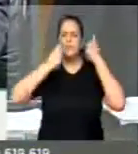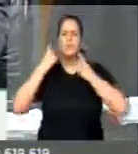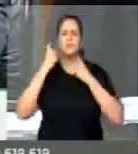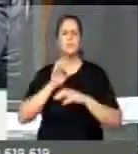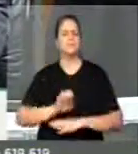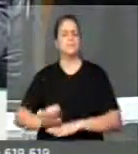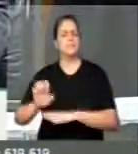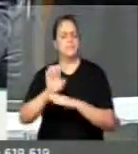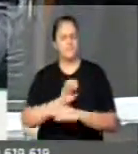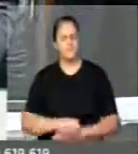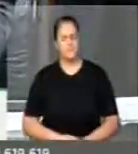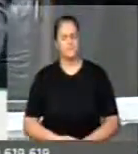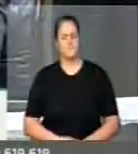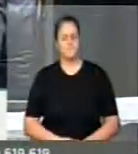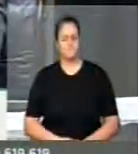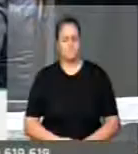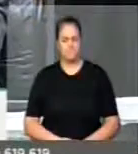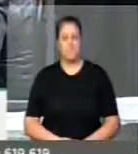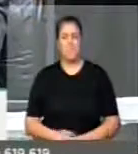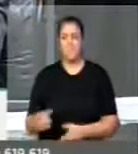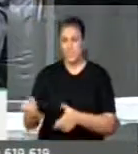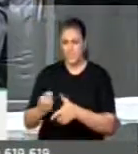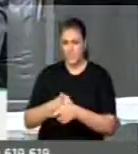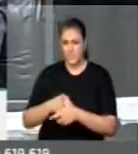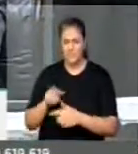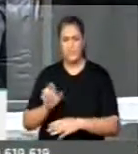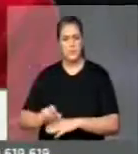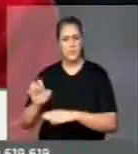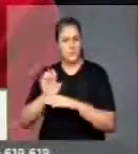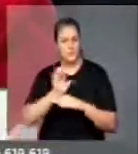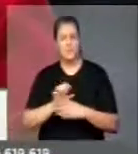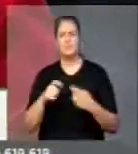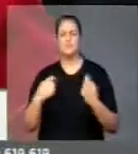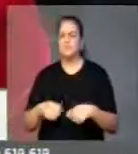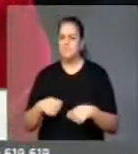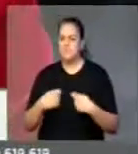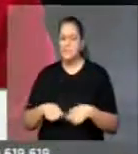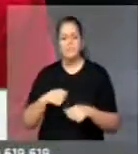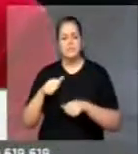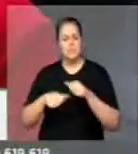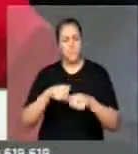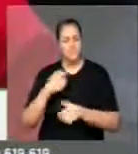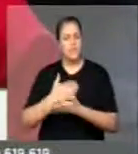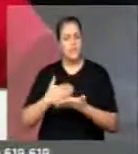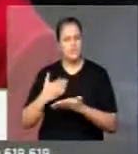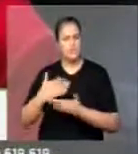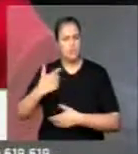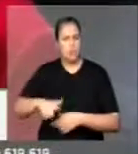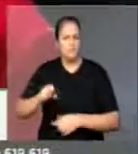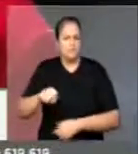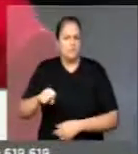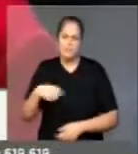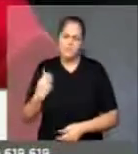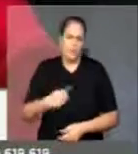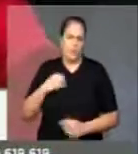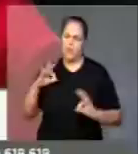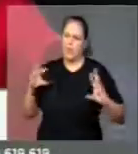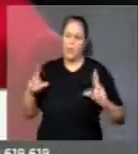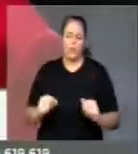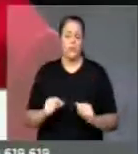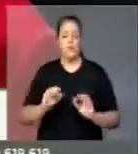Renegociar a dívida dos estados é um consenso neste Congresso. Mas o que, que nós temos que ter